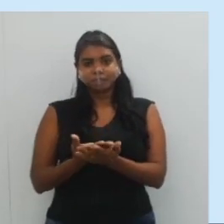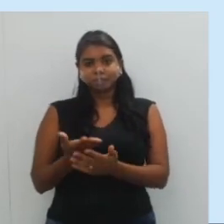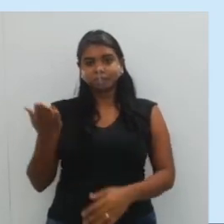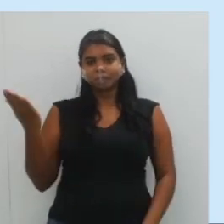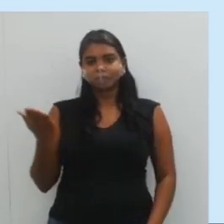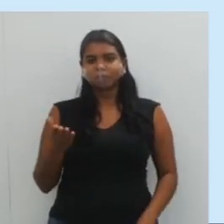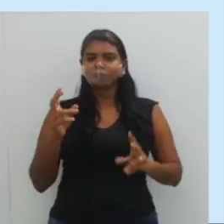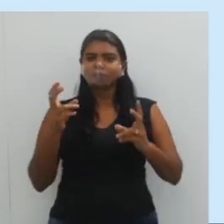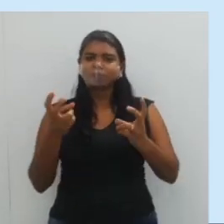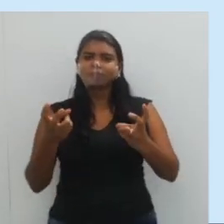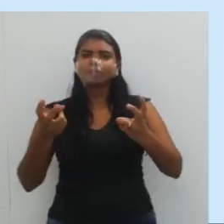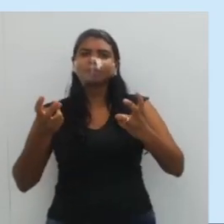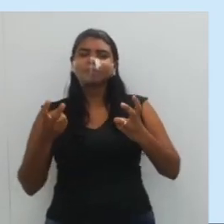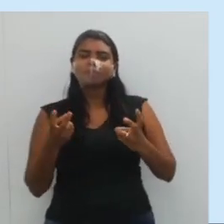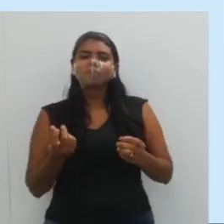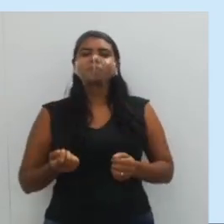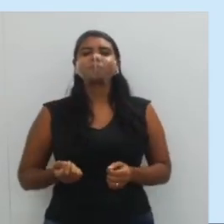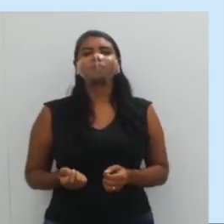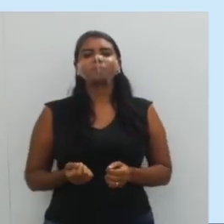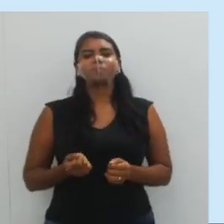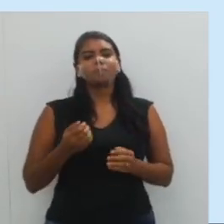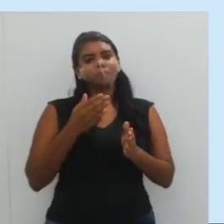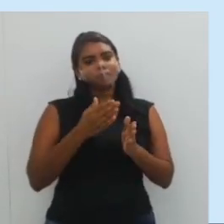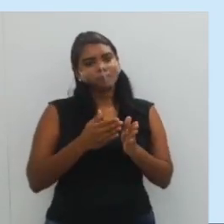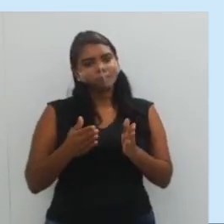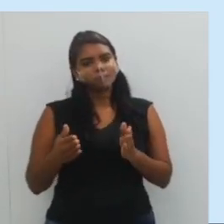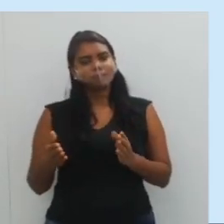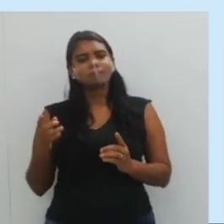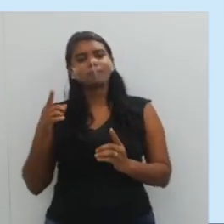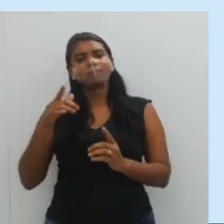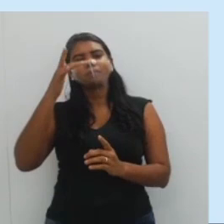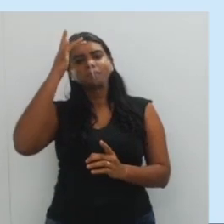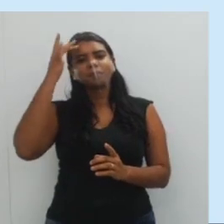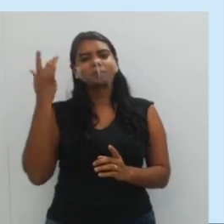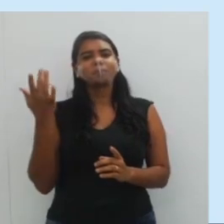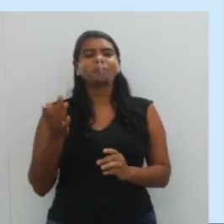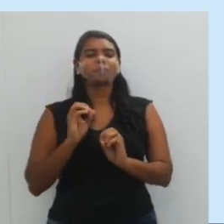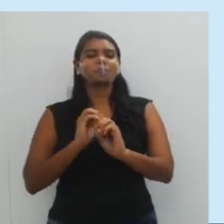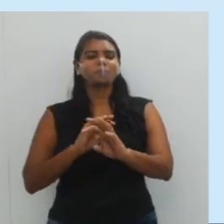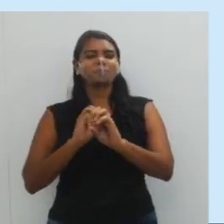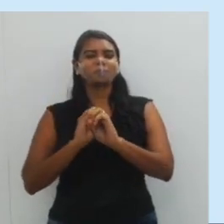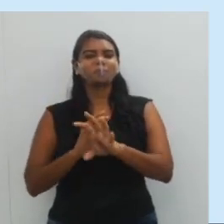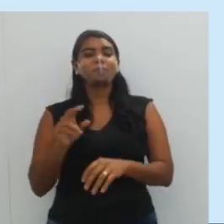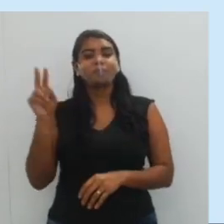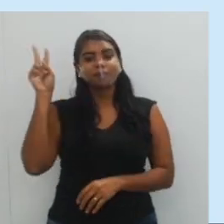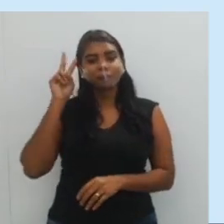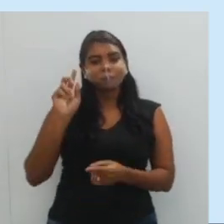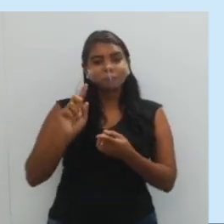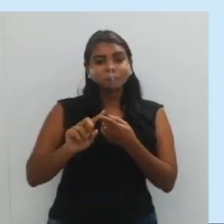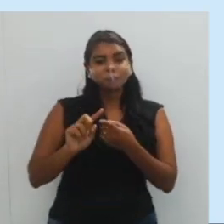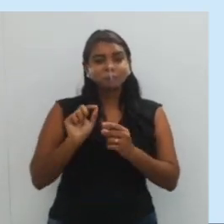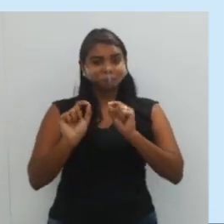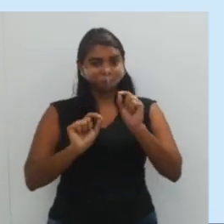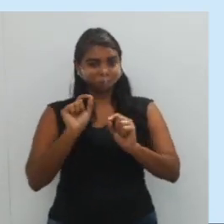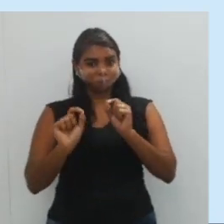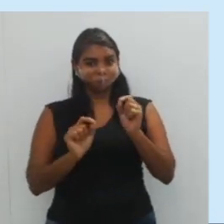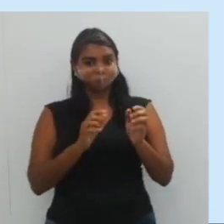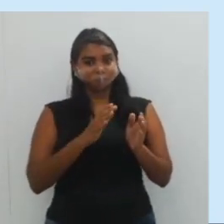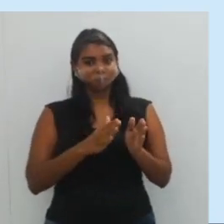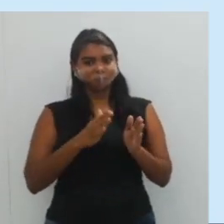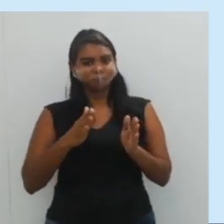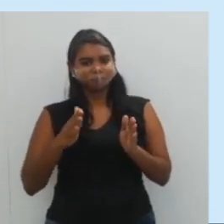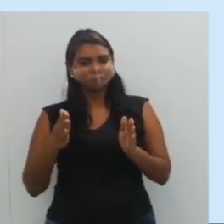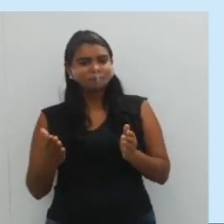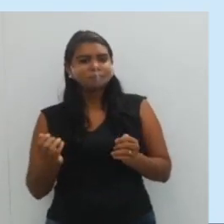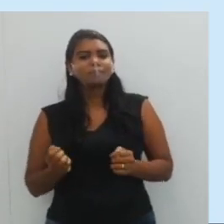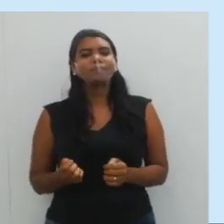vamos observar a introdução e os objetivos deste ensino. Lembrando também que essa série toda é